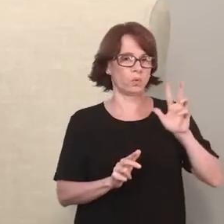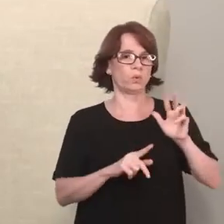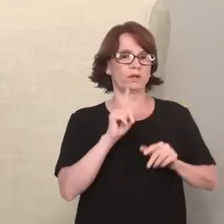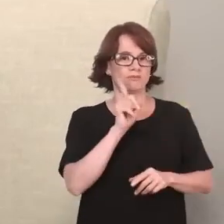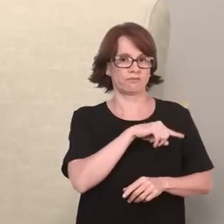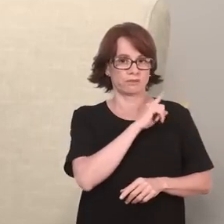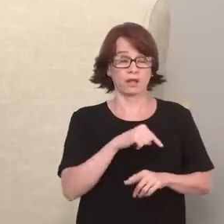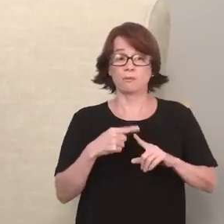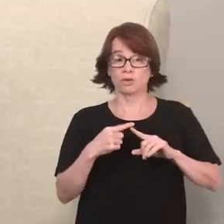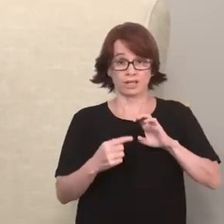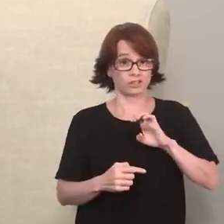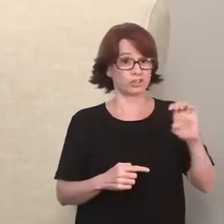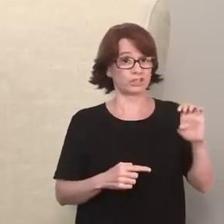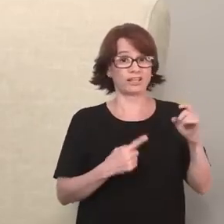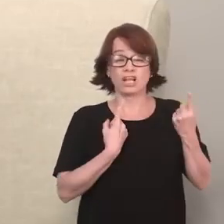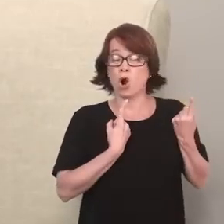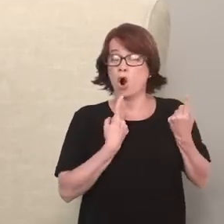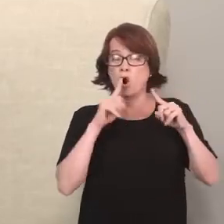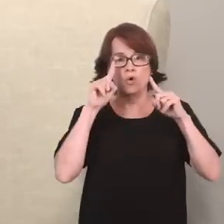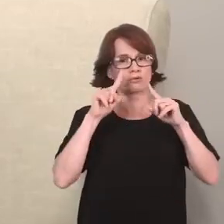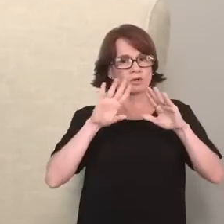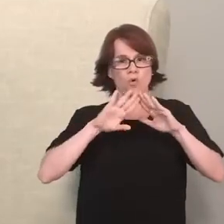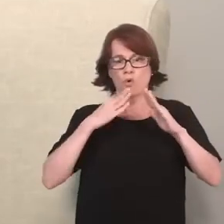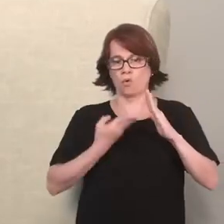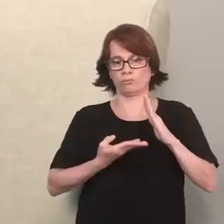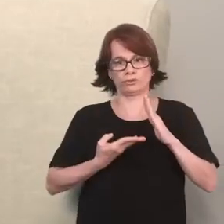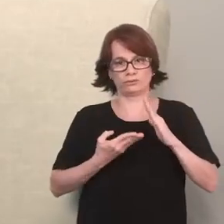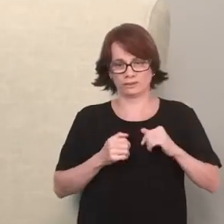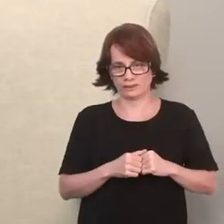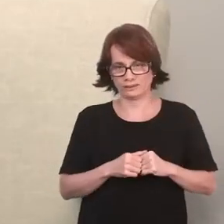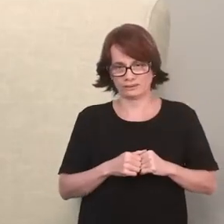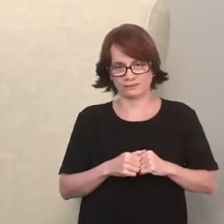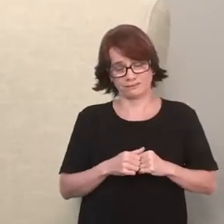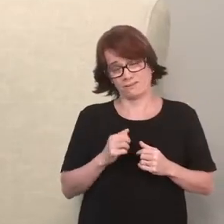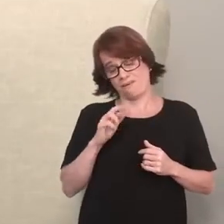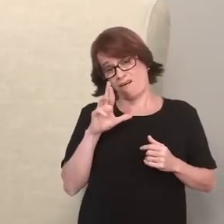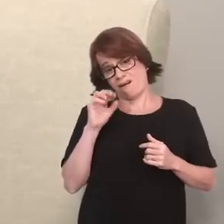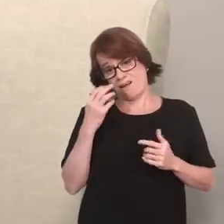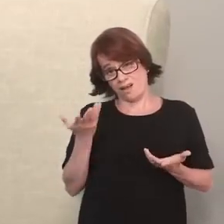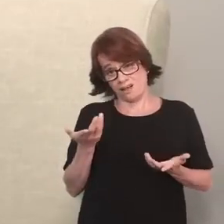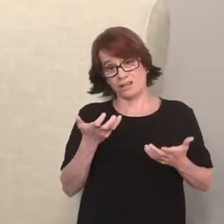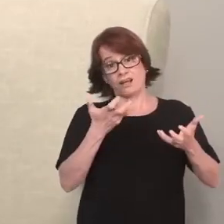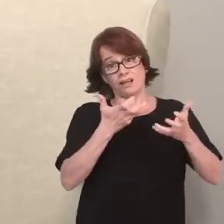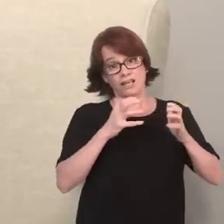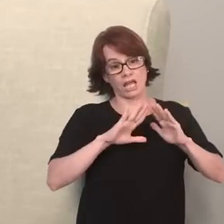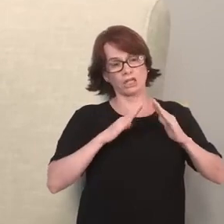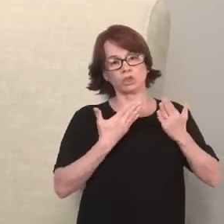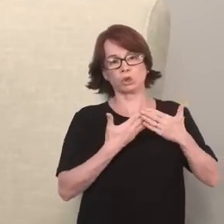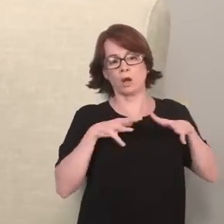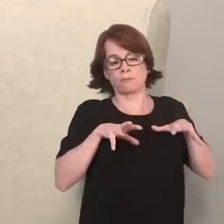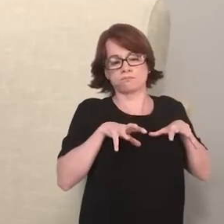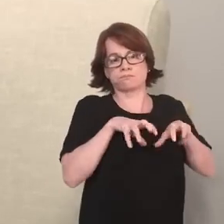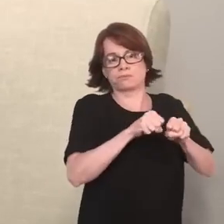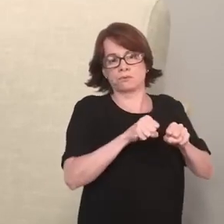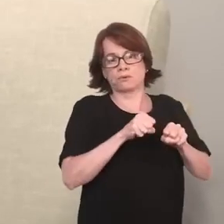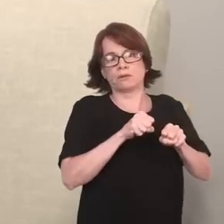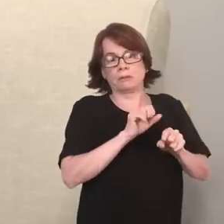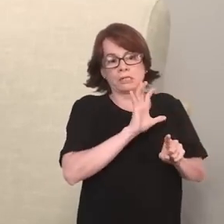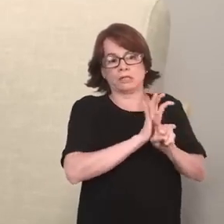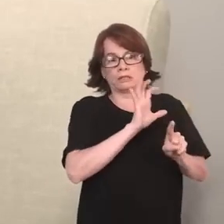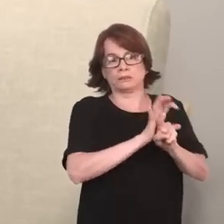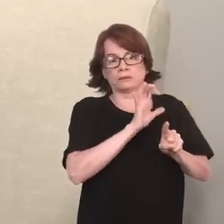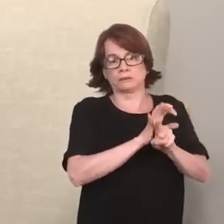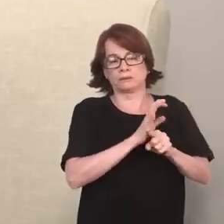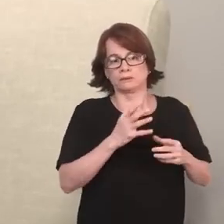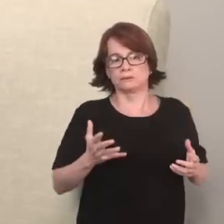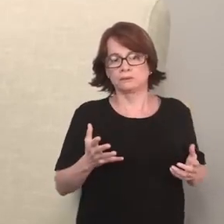querer vetar, porque a esquerda é totalmente contra o homeschooling. Claro, eles querem as crianças nas escolas para poder doutrinar. Então, eles tratam o homeschooling como